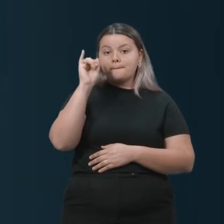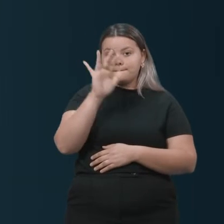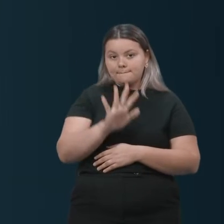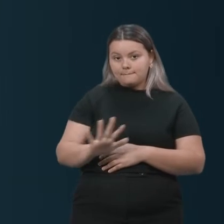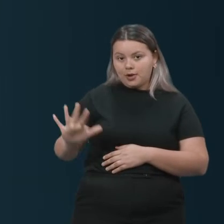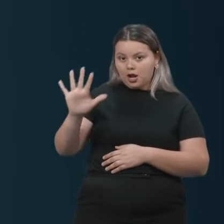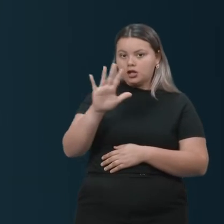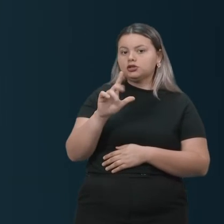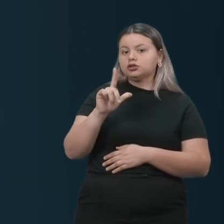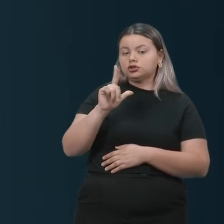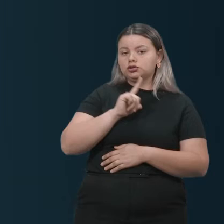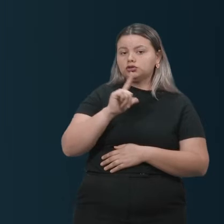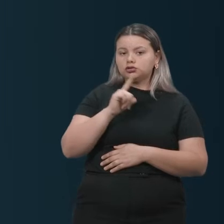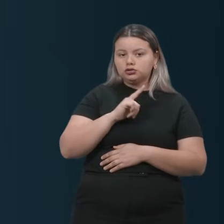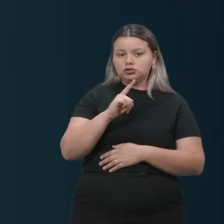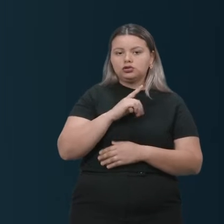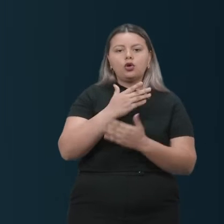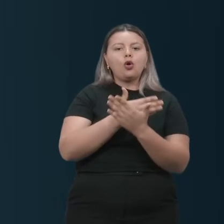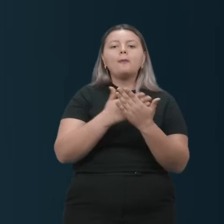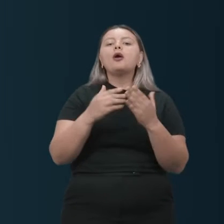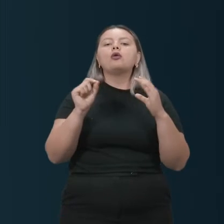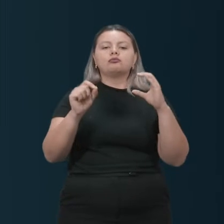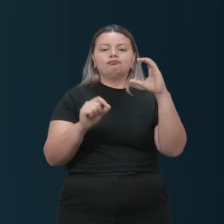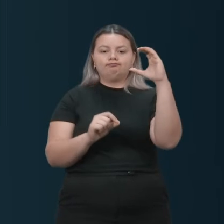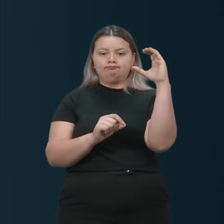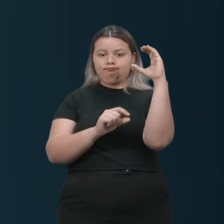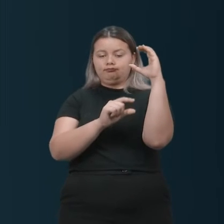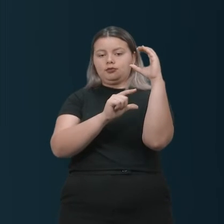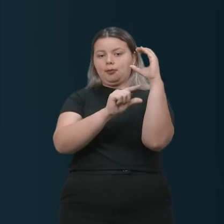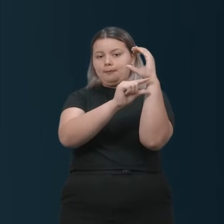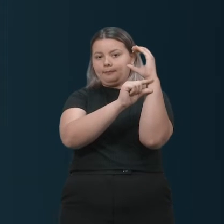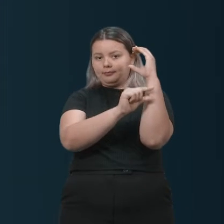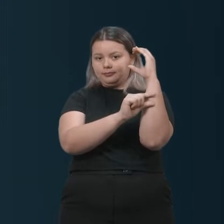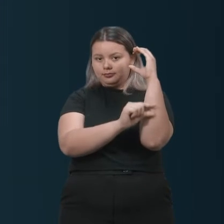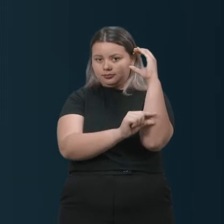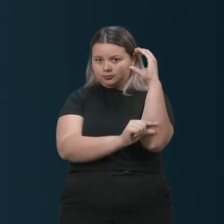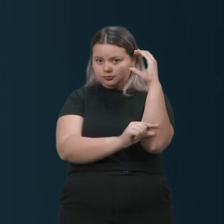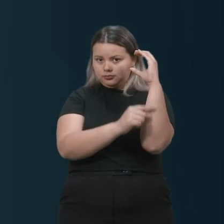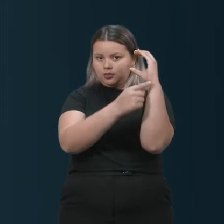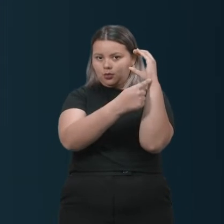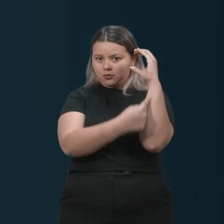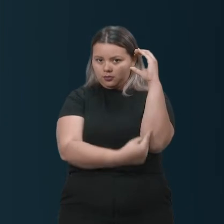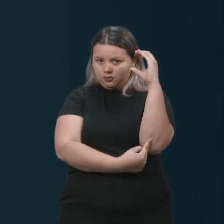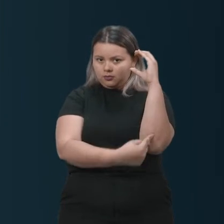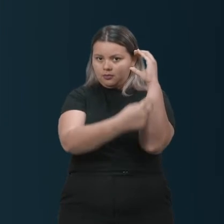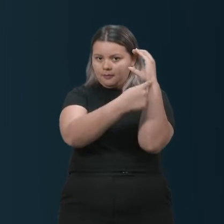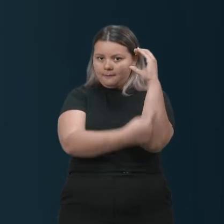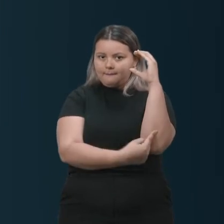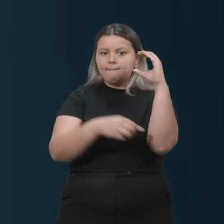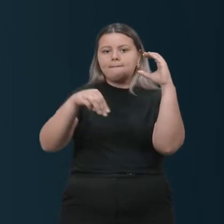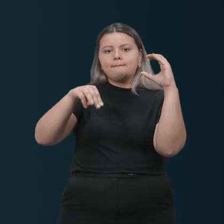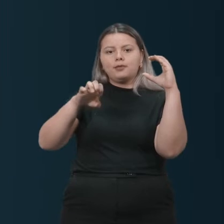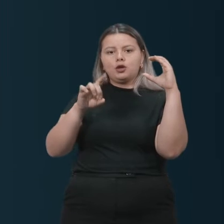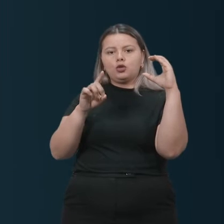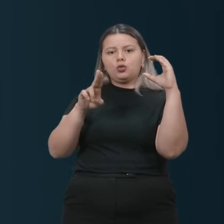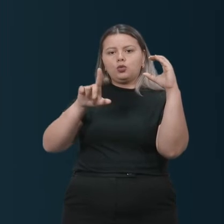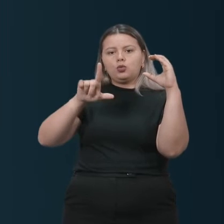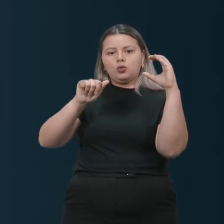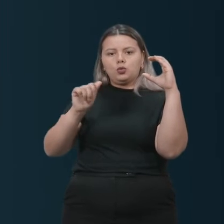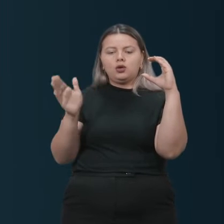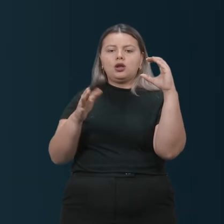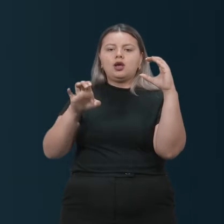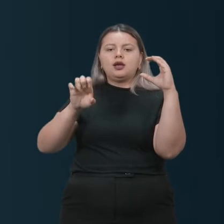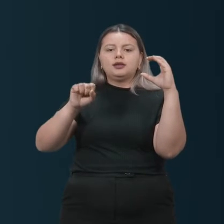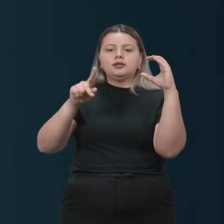ver na imagem, a gente tem a medula espinal destacada em verde e o encéfalo logo